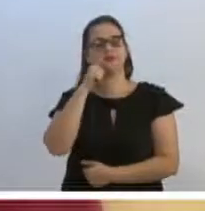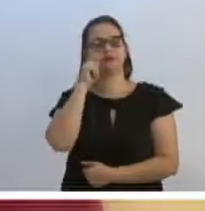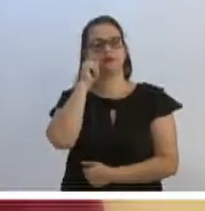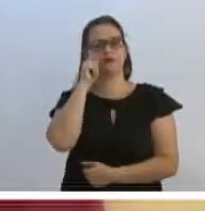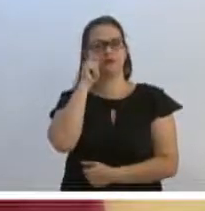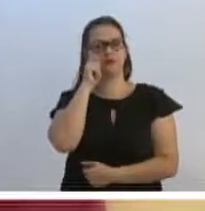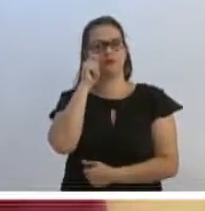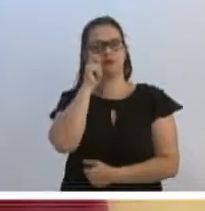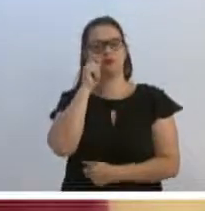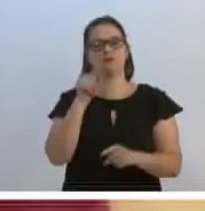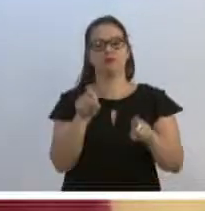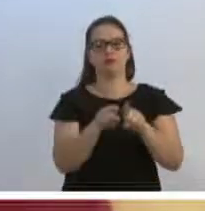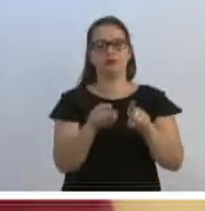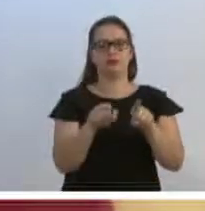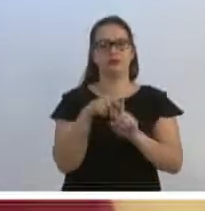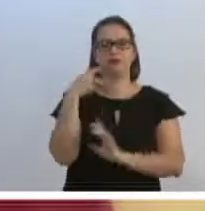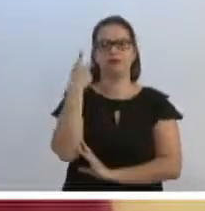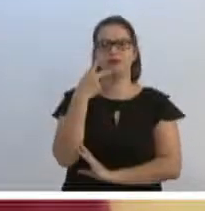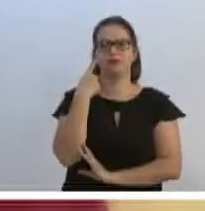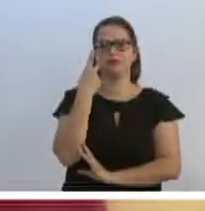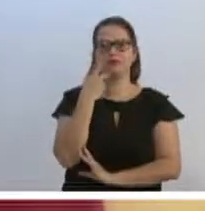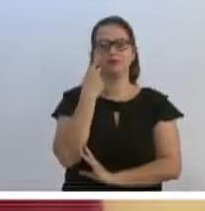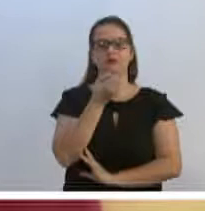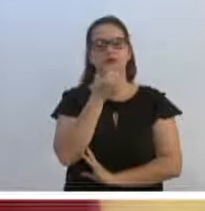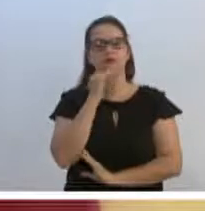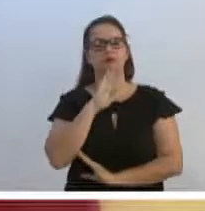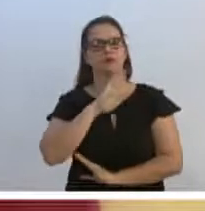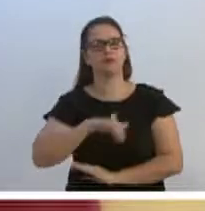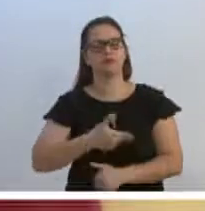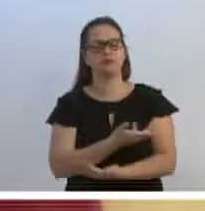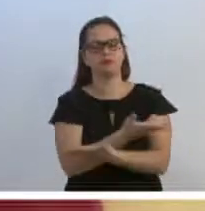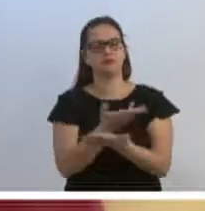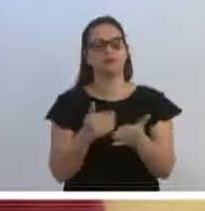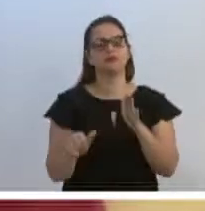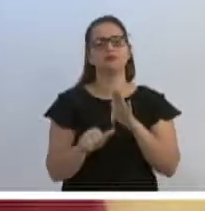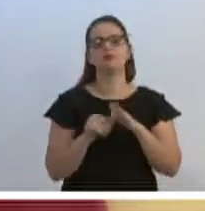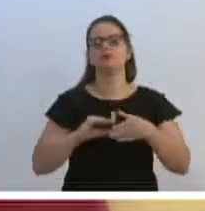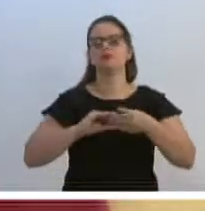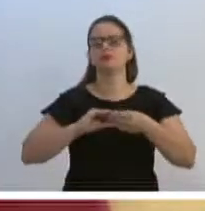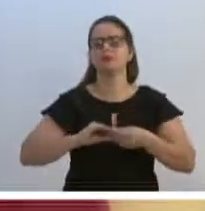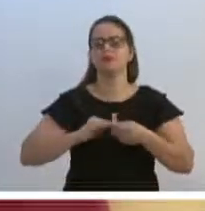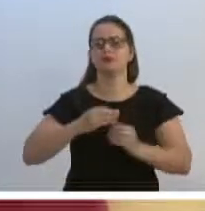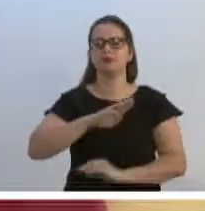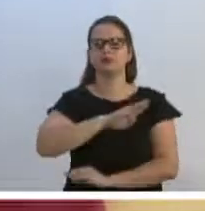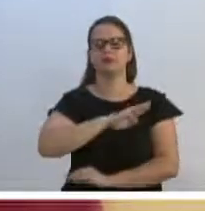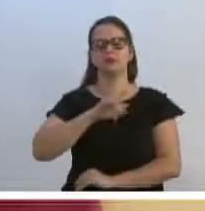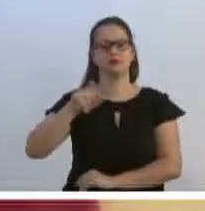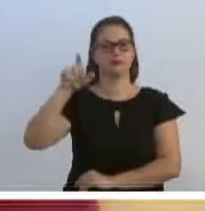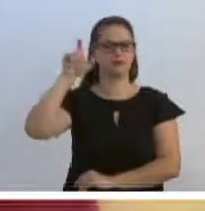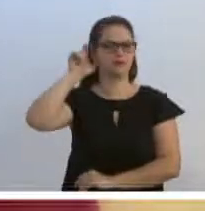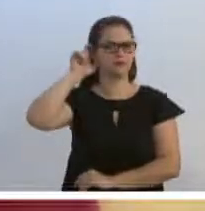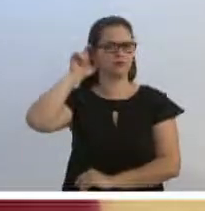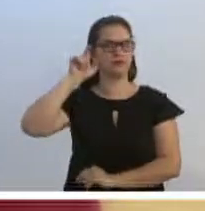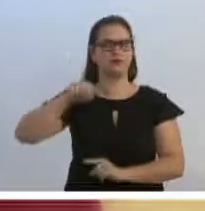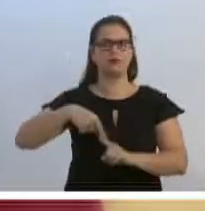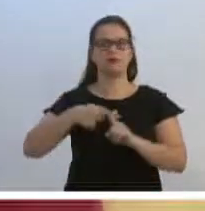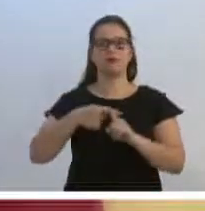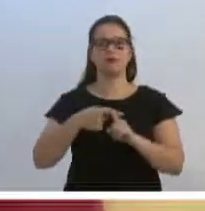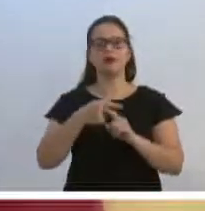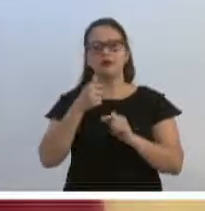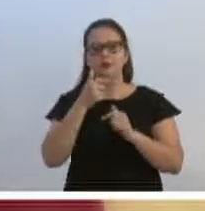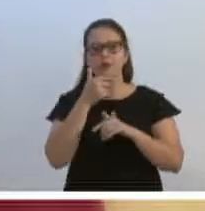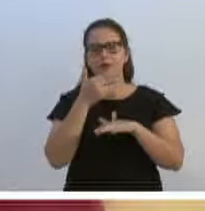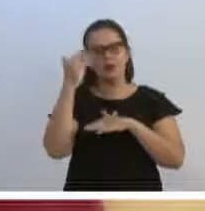que se esperava que às vezes em casa o boa tarde realmente quero comentar o meu grande amigo e ansa que está cada vez mais caber em